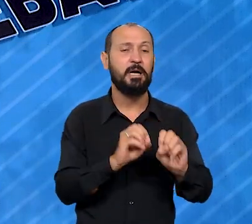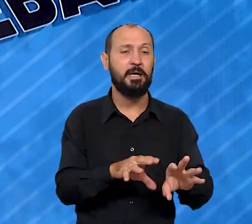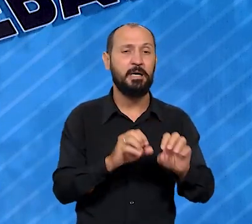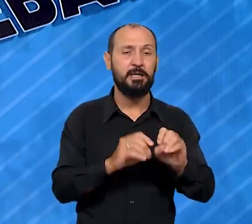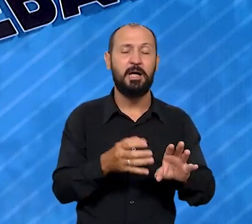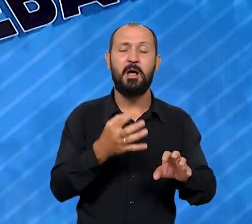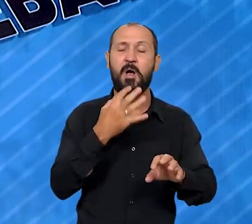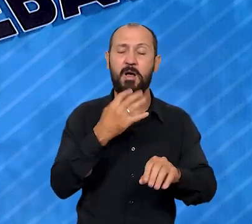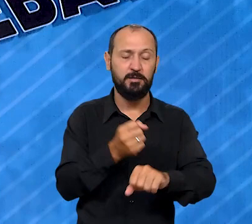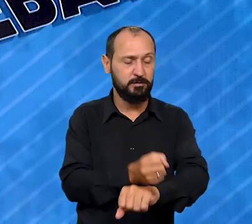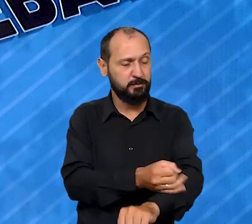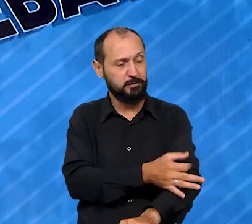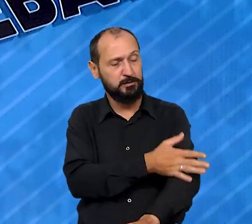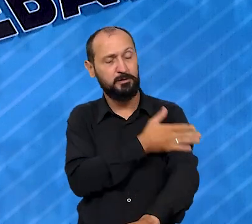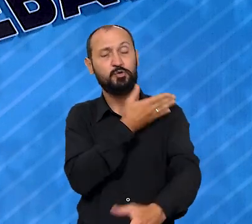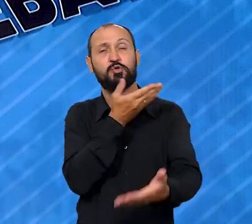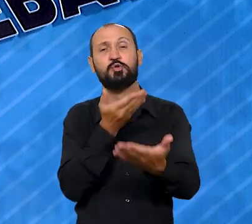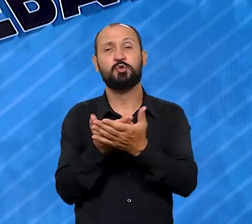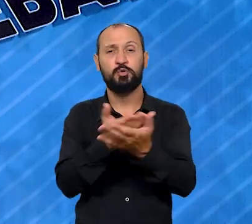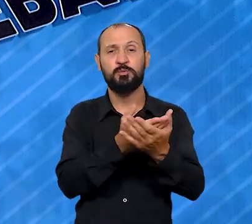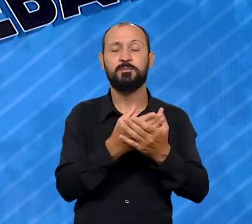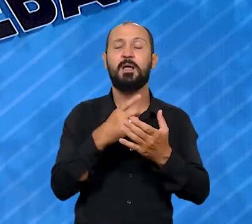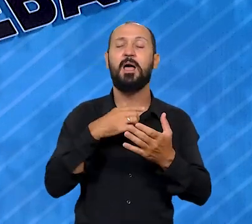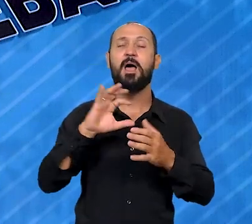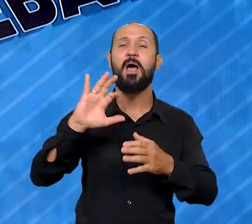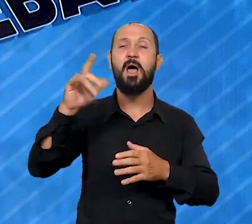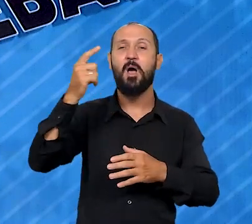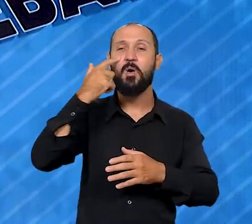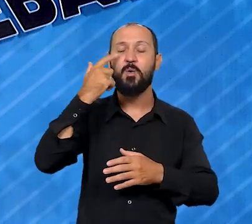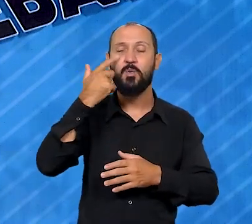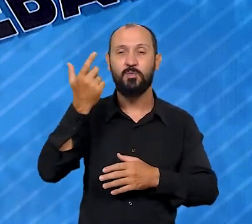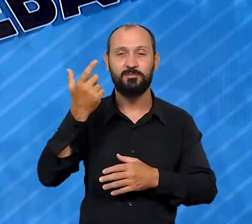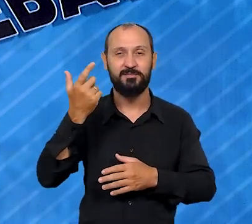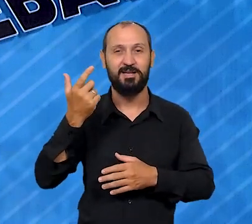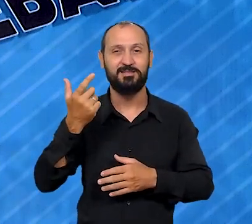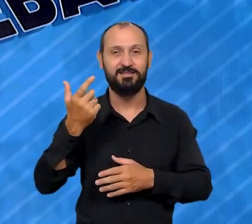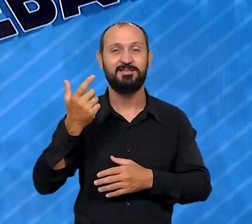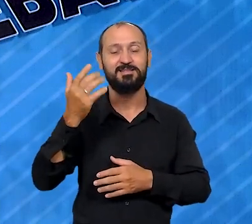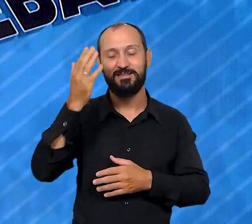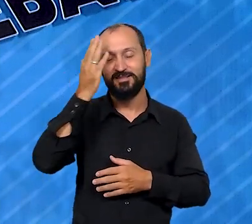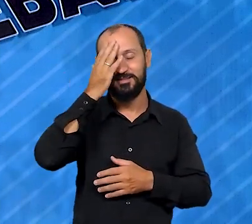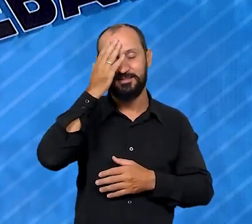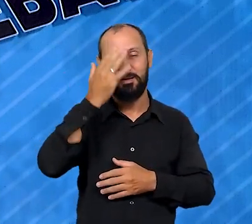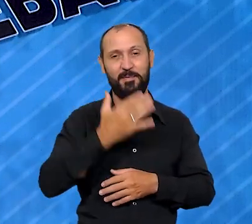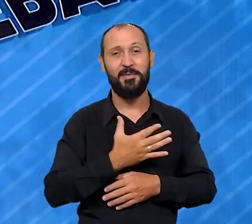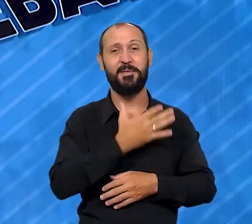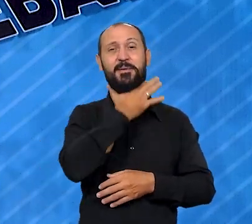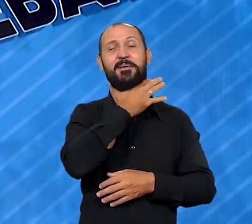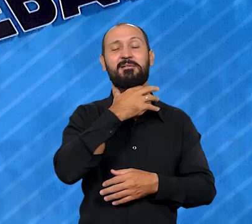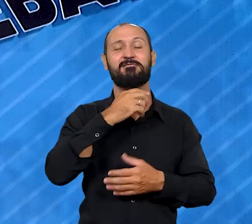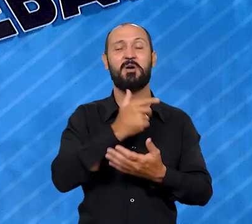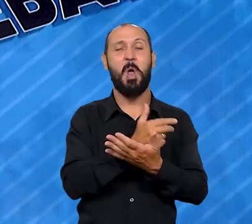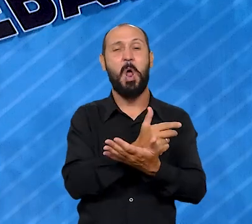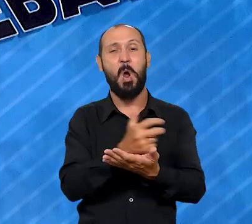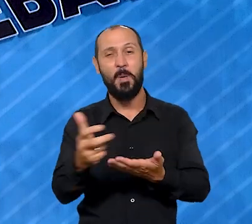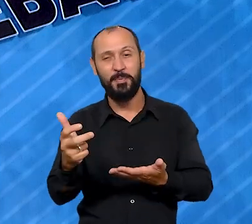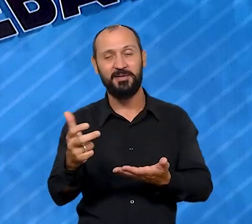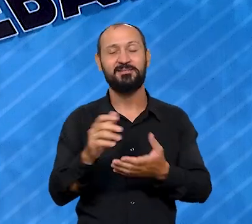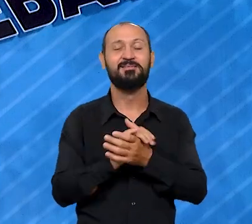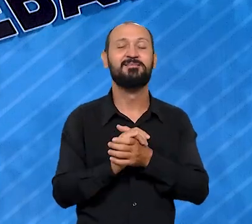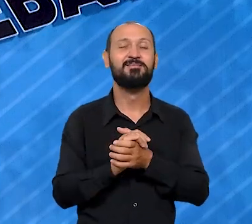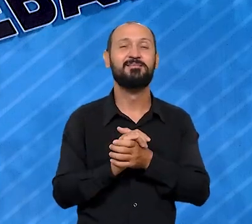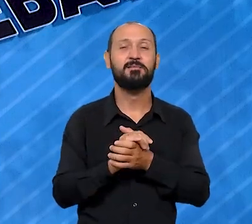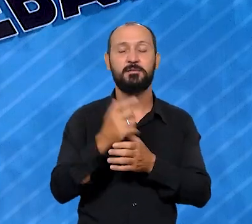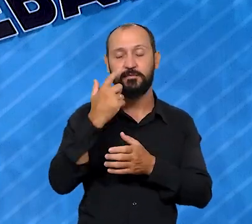independente da educação, do nível de conhecimento e instrução da pessoa, todo mundo cai em golpe. Todo mundo cai em golpe. A gente que vive da